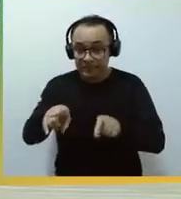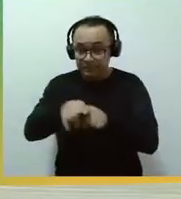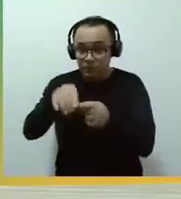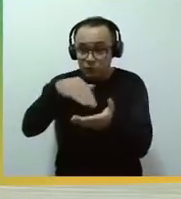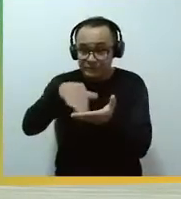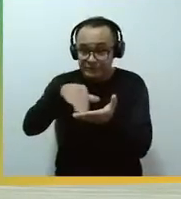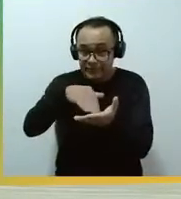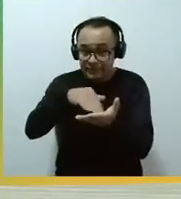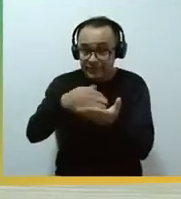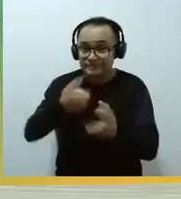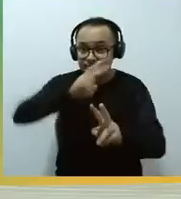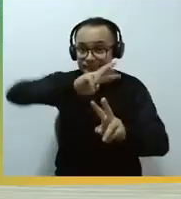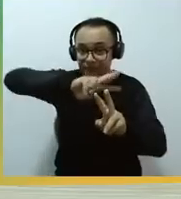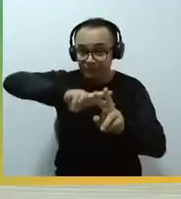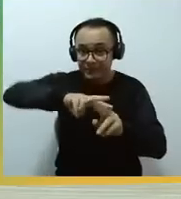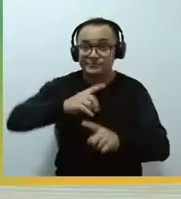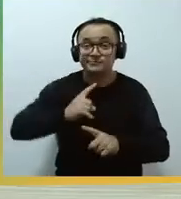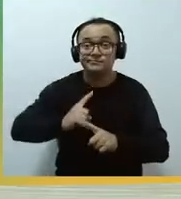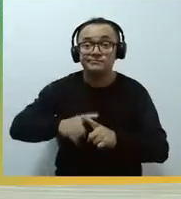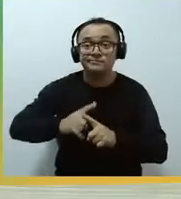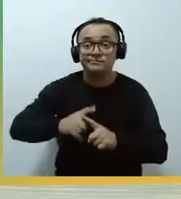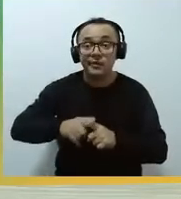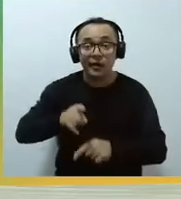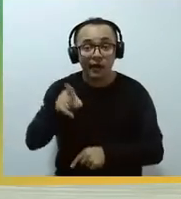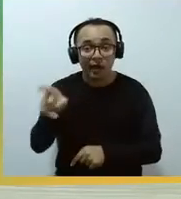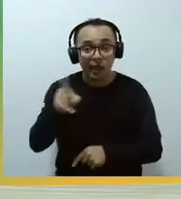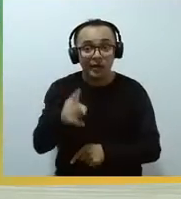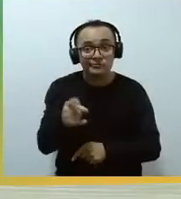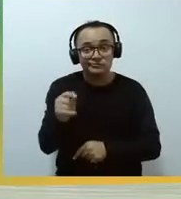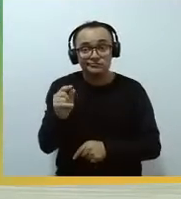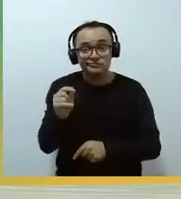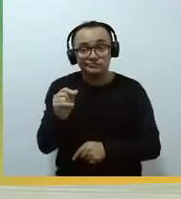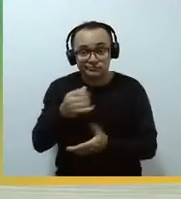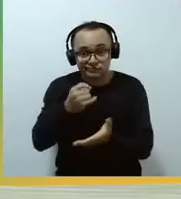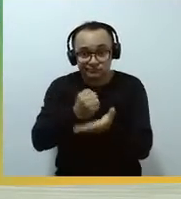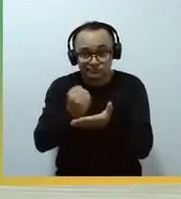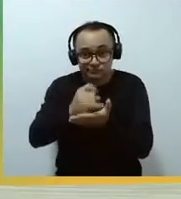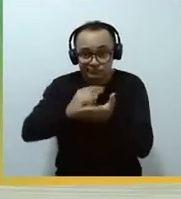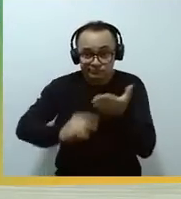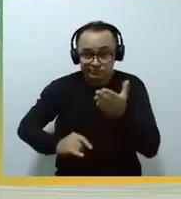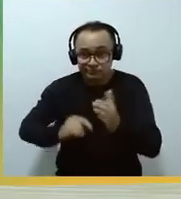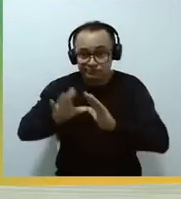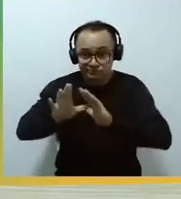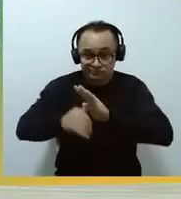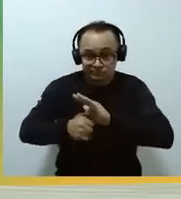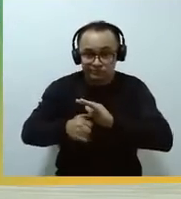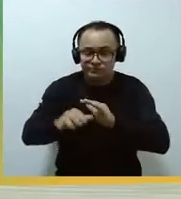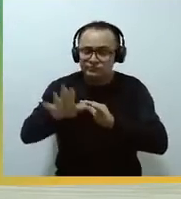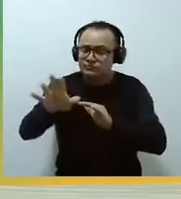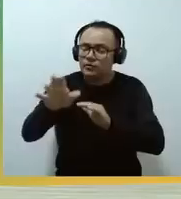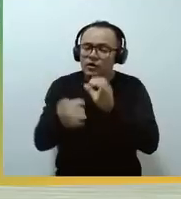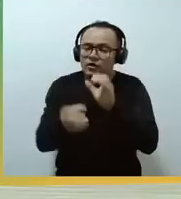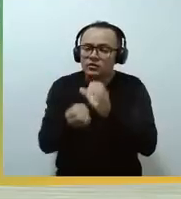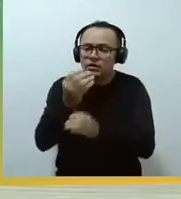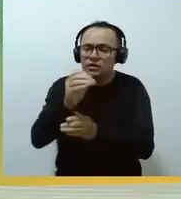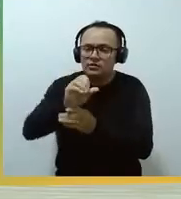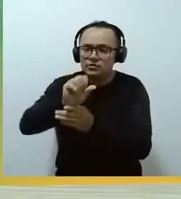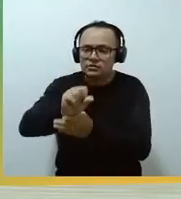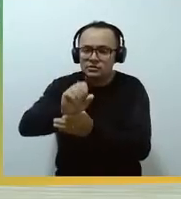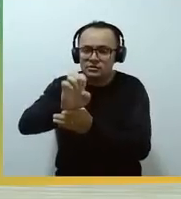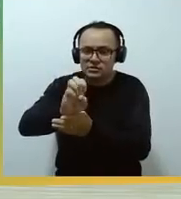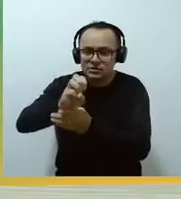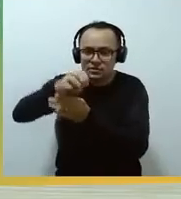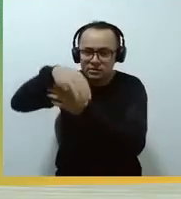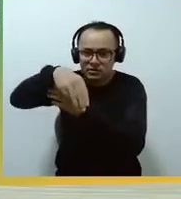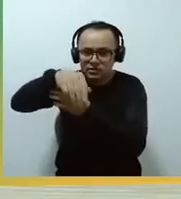superfaturamento em contratos envolvendo a CEMASA. O meu questionamento é, quando foi criada a CEMASA, não imaginou-se que